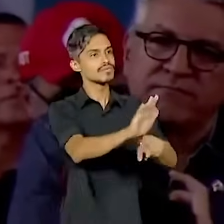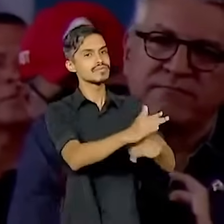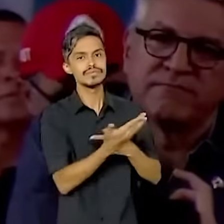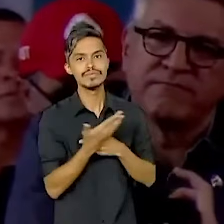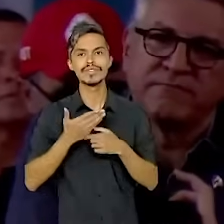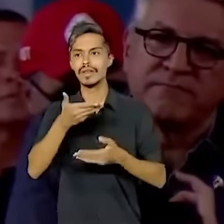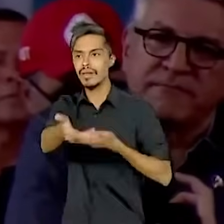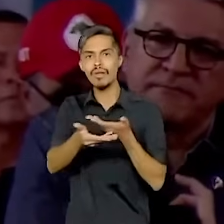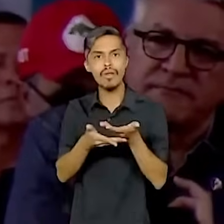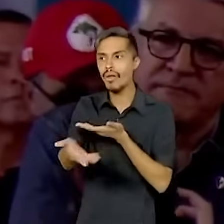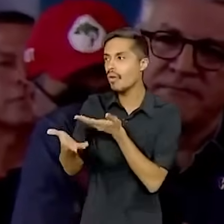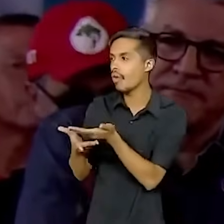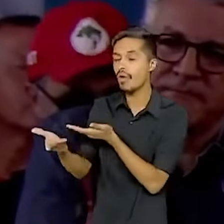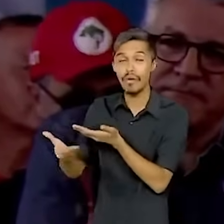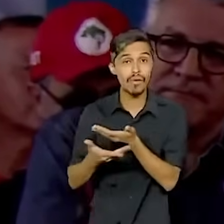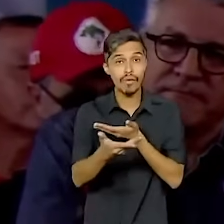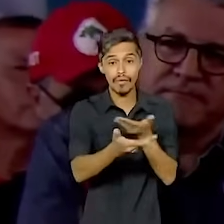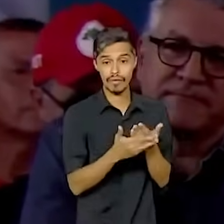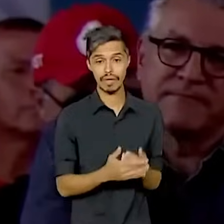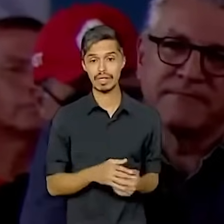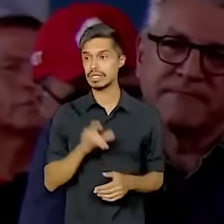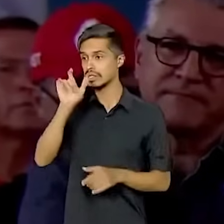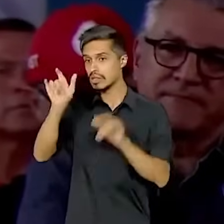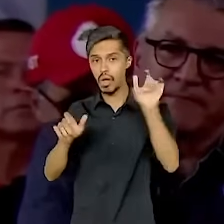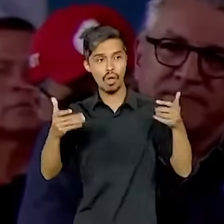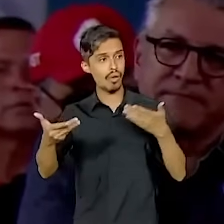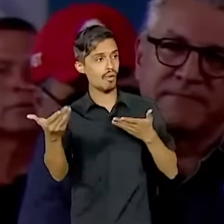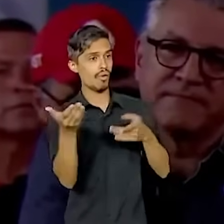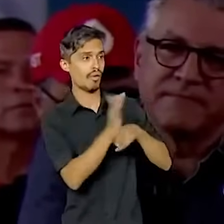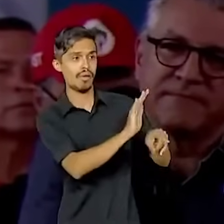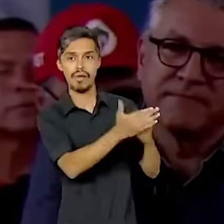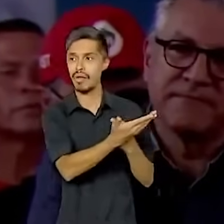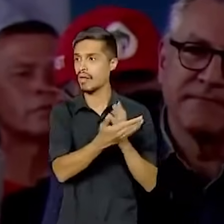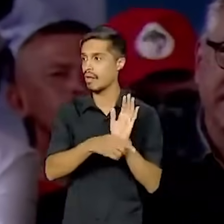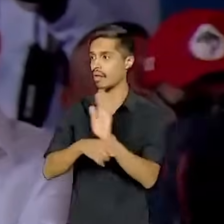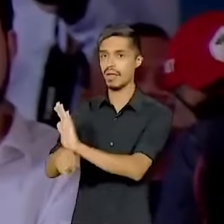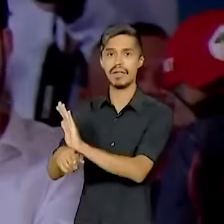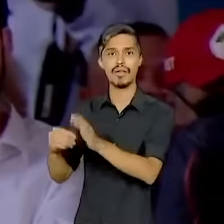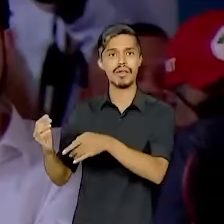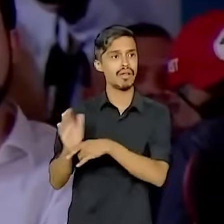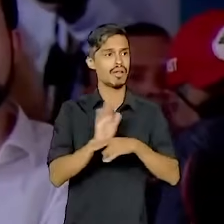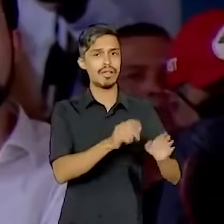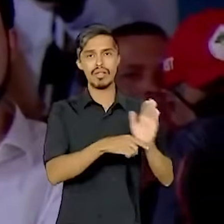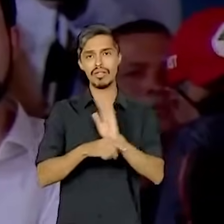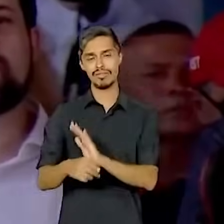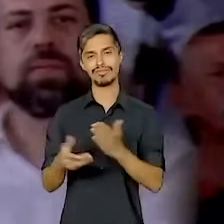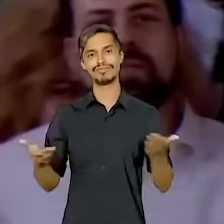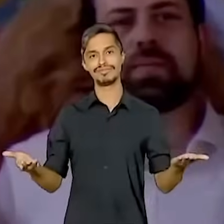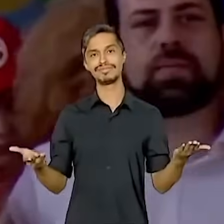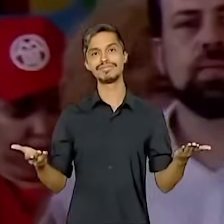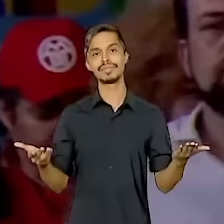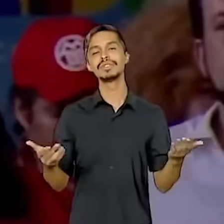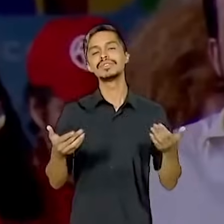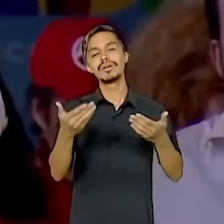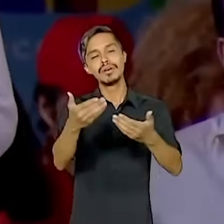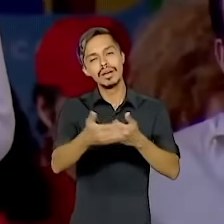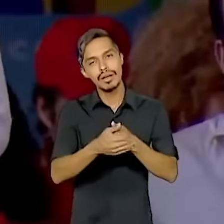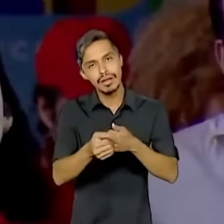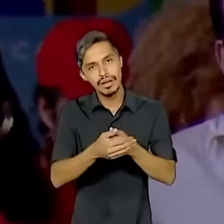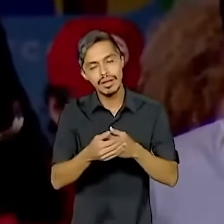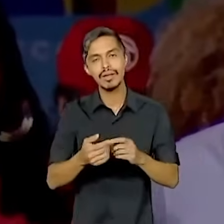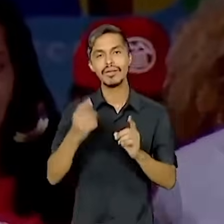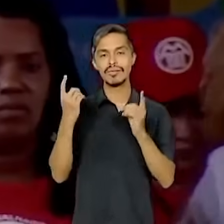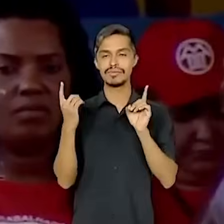um compartilhando com o outro, um sendo solidário ao outro. Então, queridos e queridas companheiras,